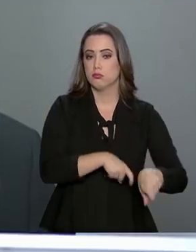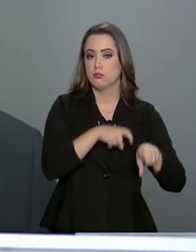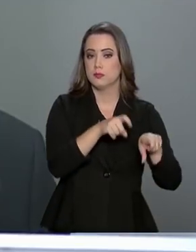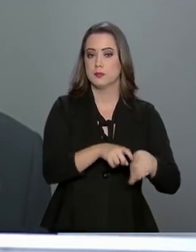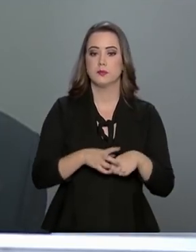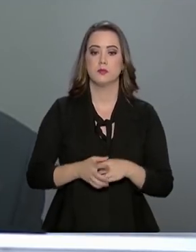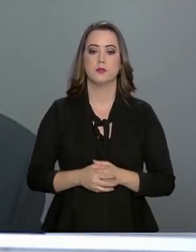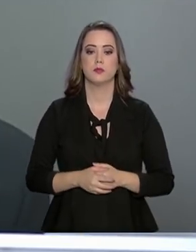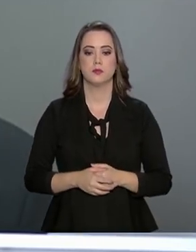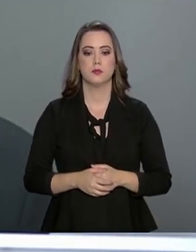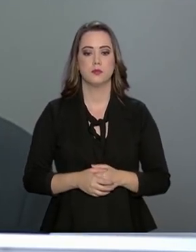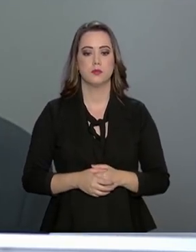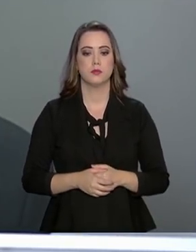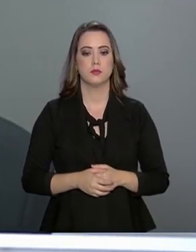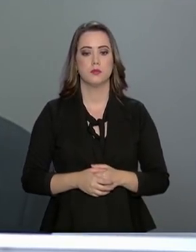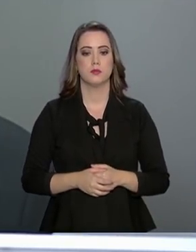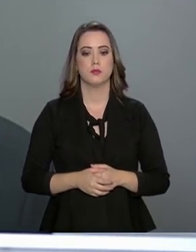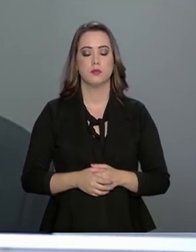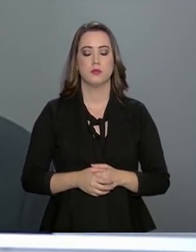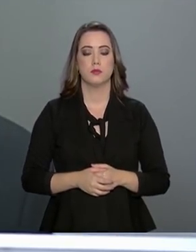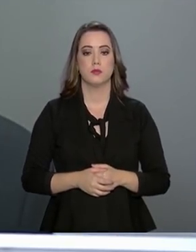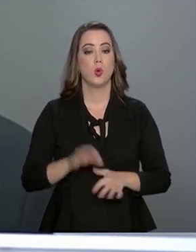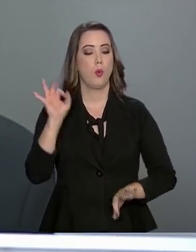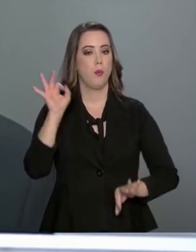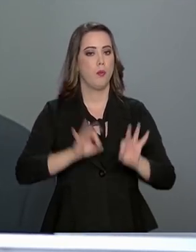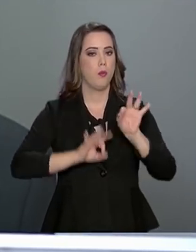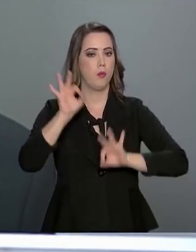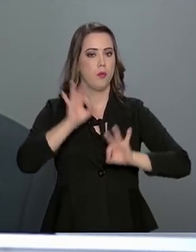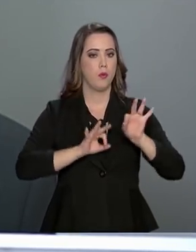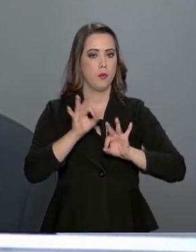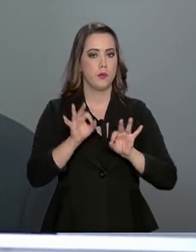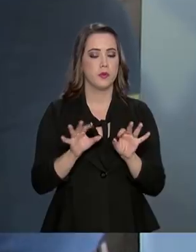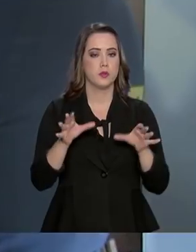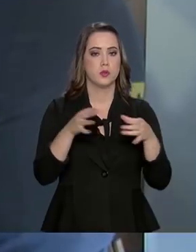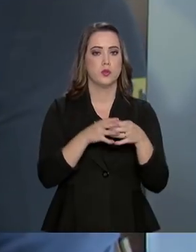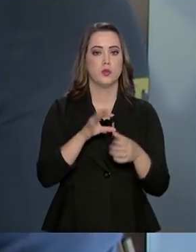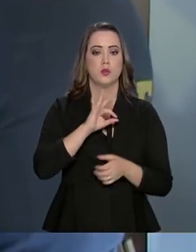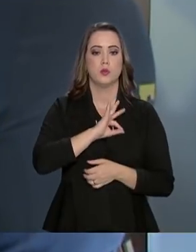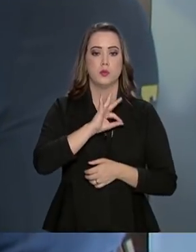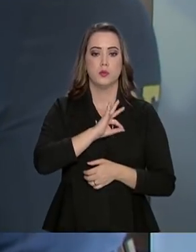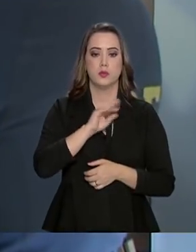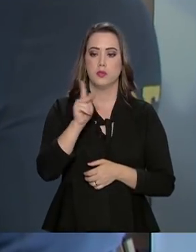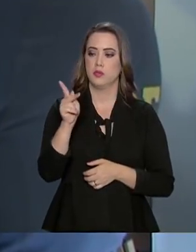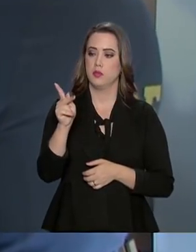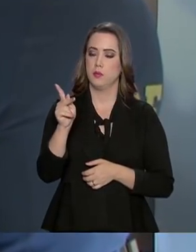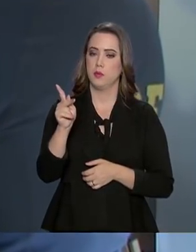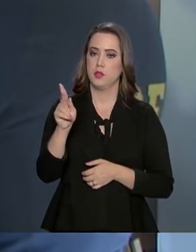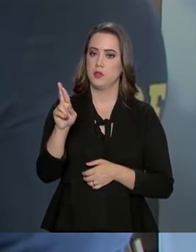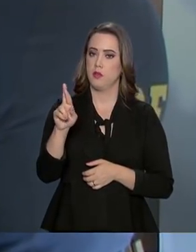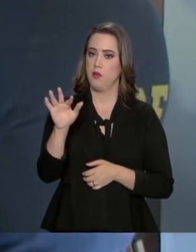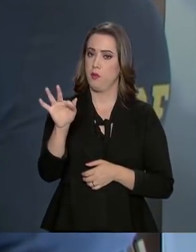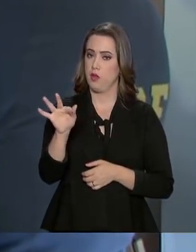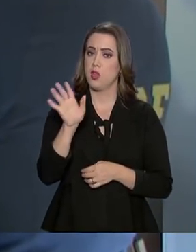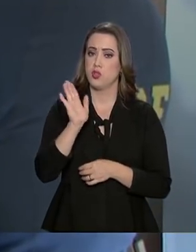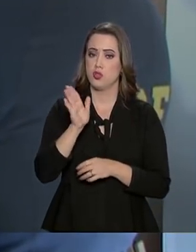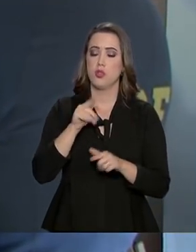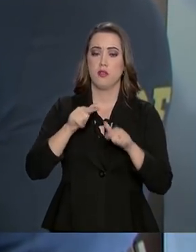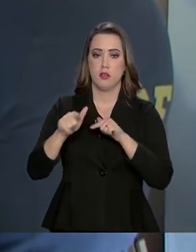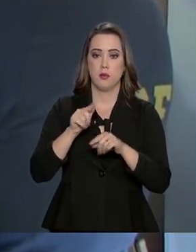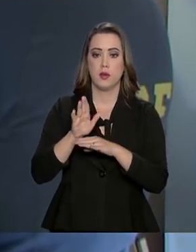O plano é a mobilização do pessoal da Polícia Rodoviária Federal já está mobilizado, já está lá ajudando